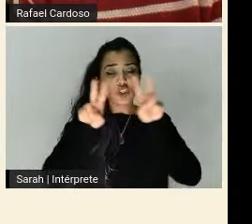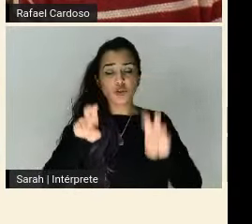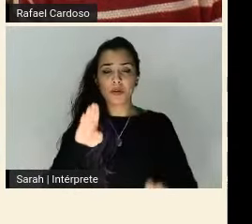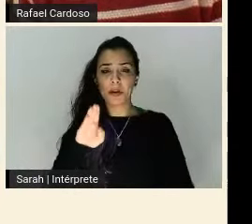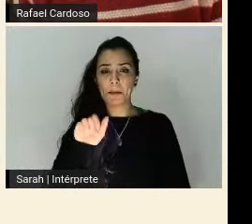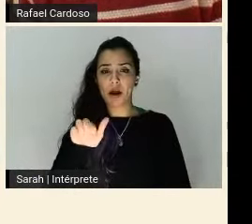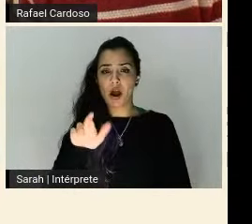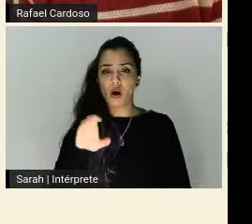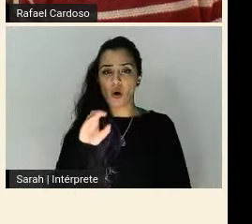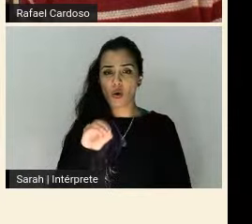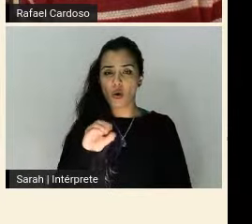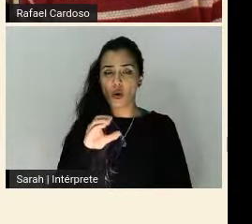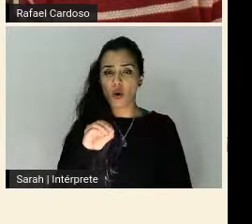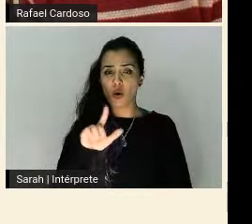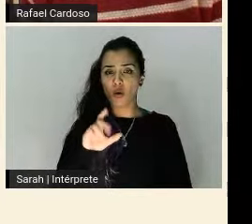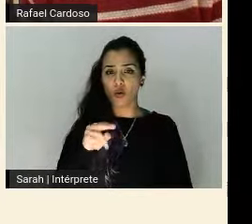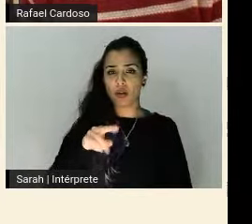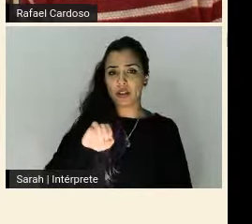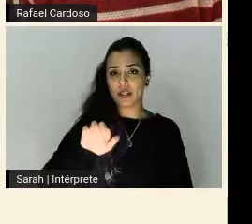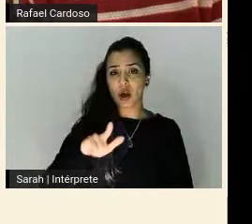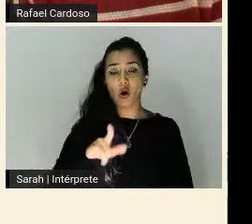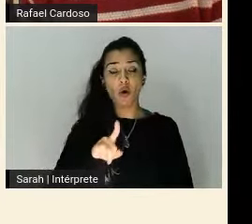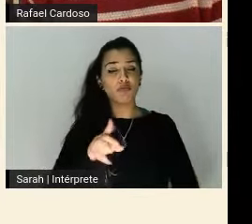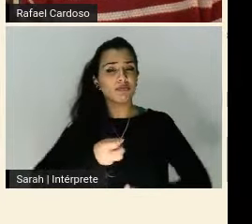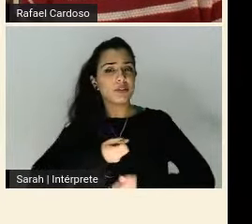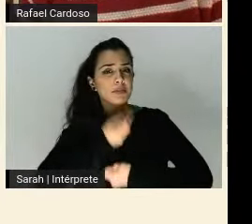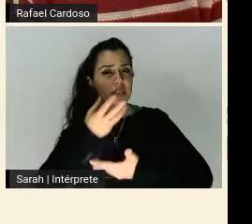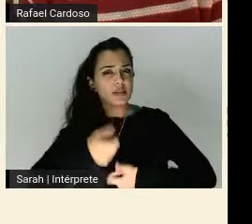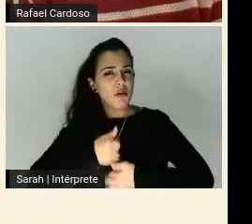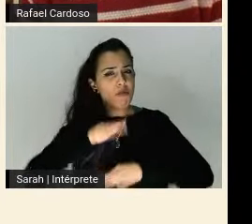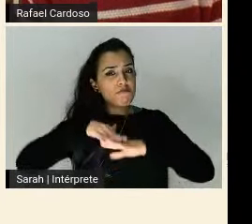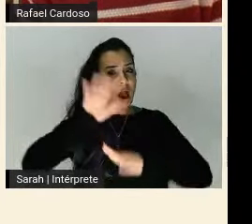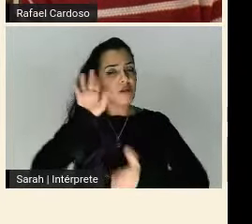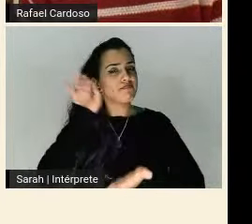colonial como expressão mais autêntica da cultura brasileira.